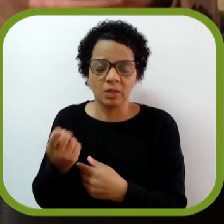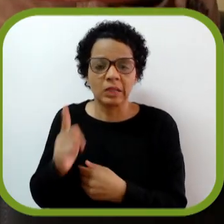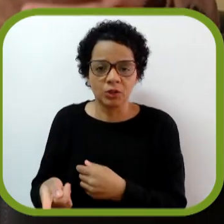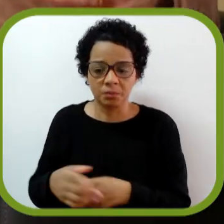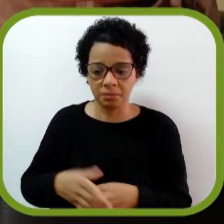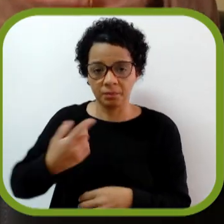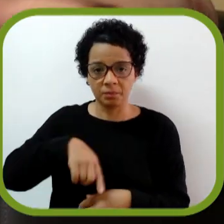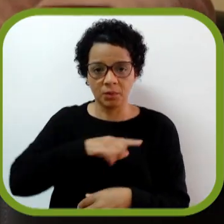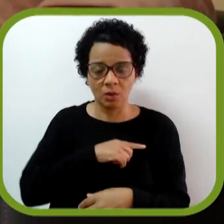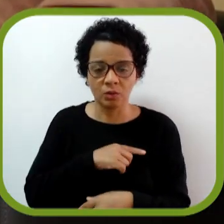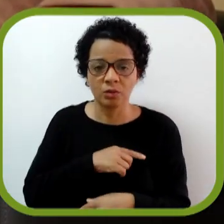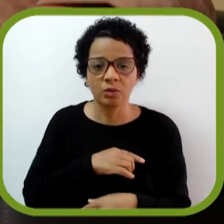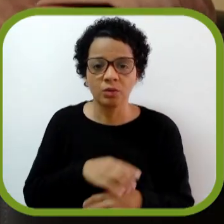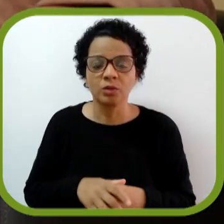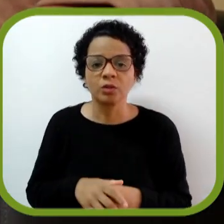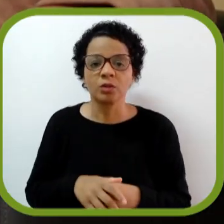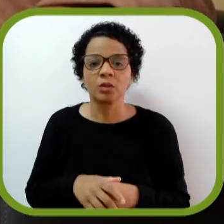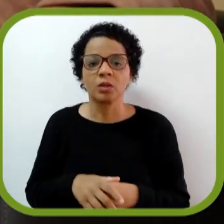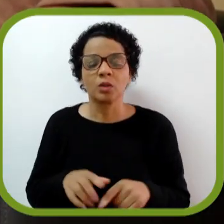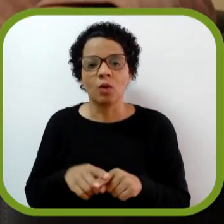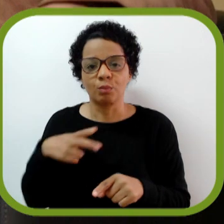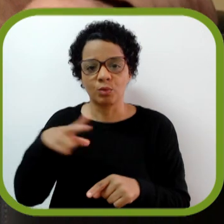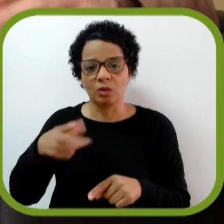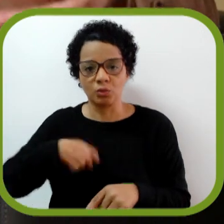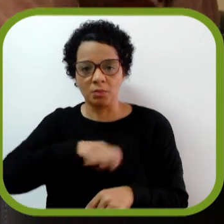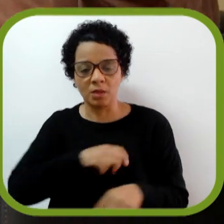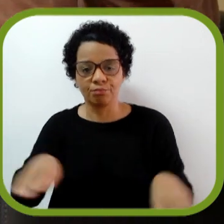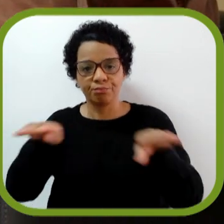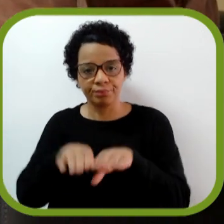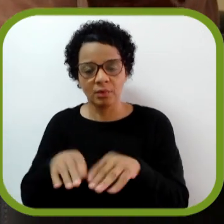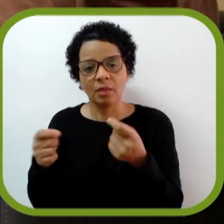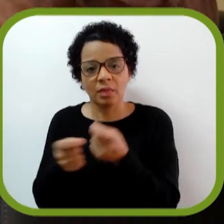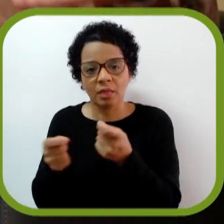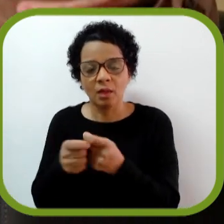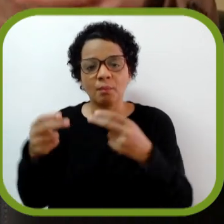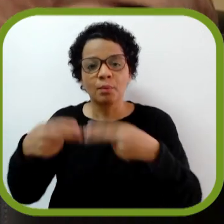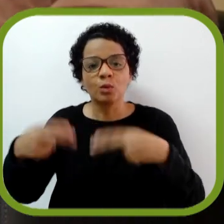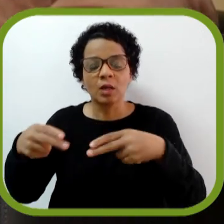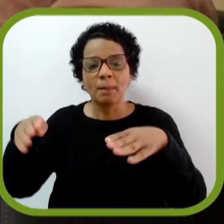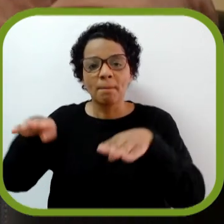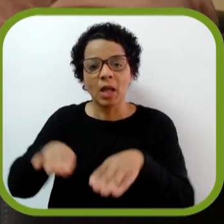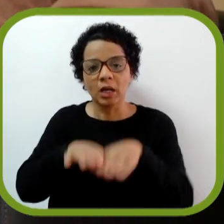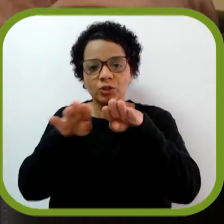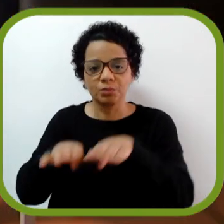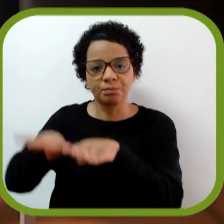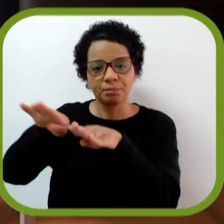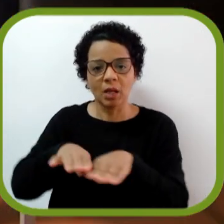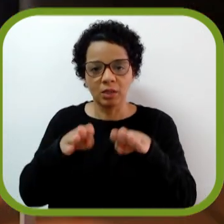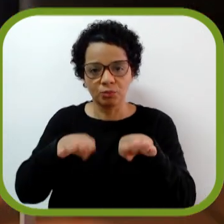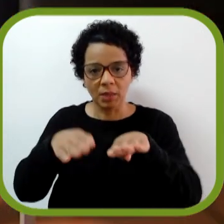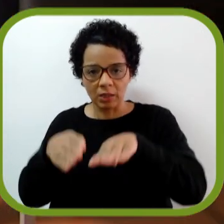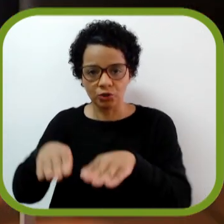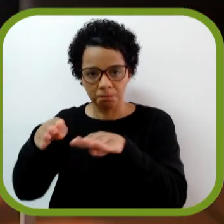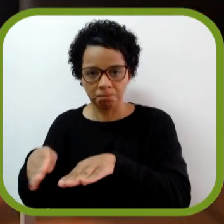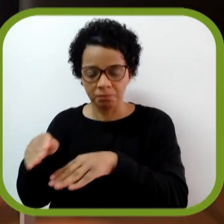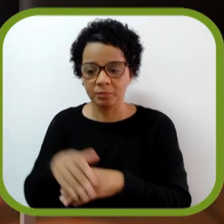dizer rapidamente o seguinte: nós, aqui na Península Ibérica, estamos próximos de uma fronteira de placas e,